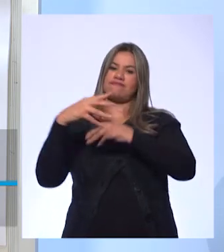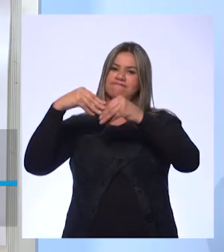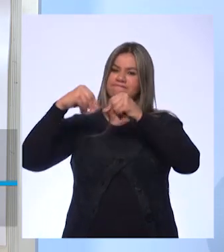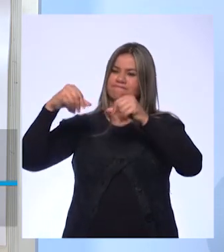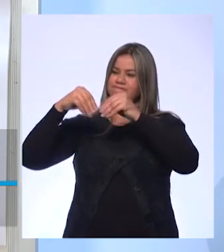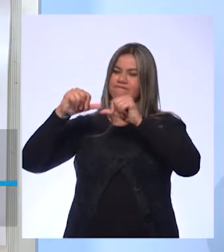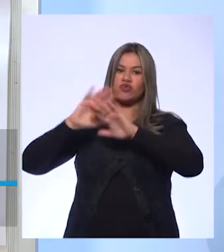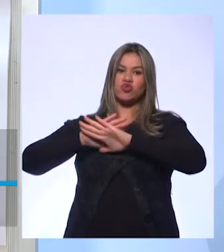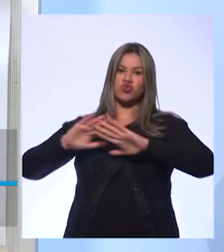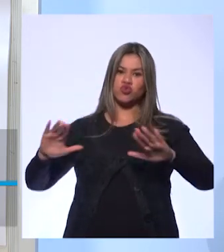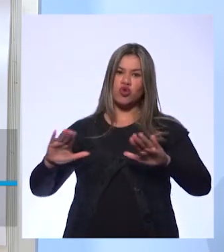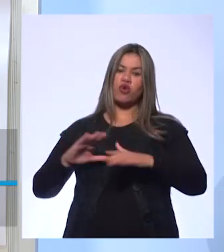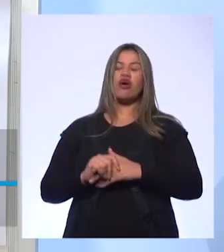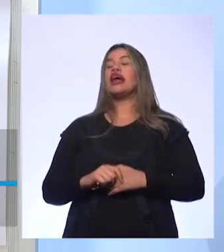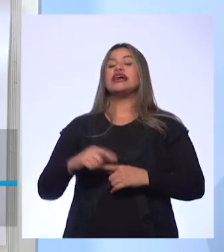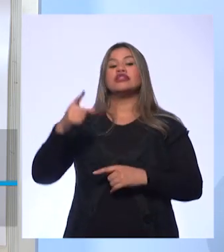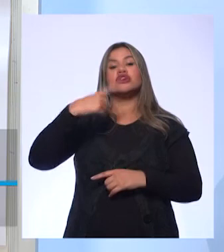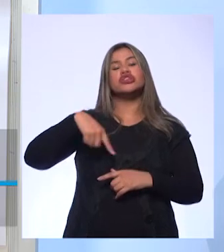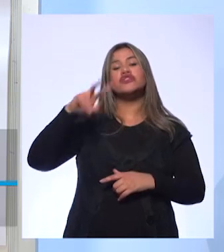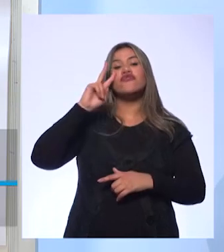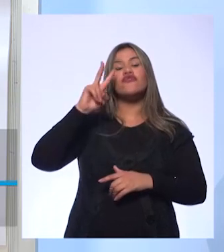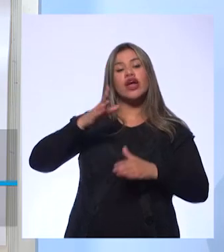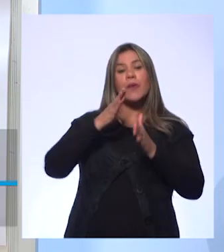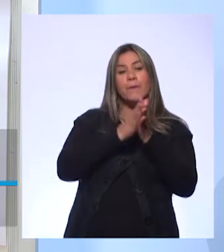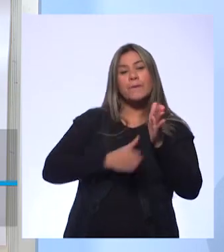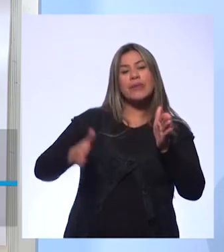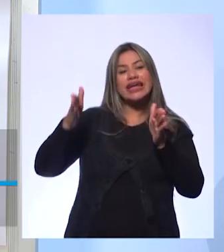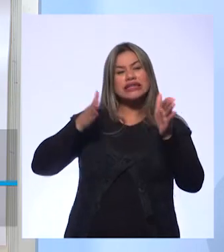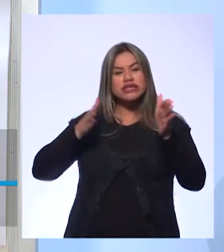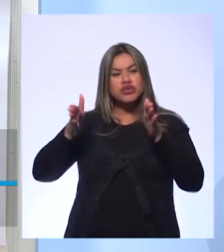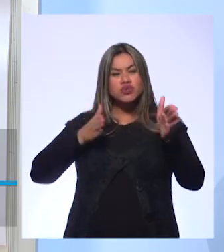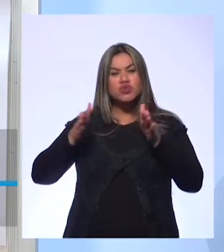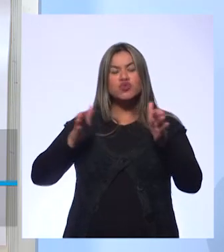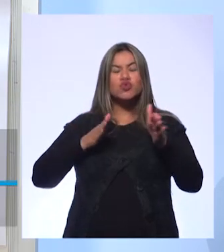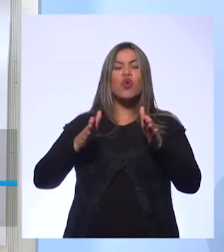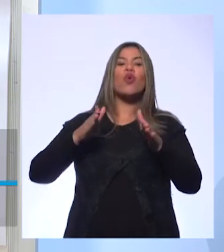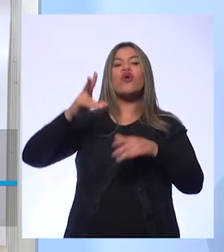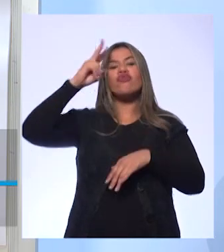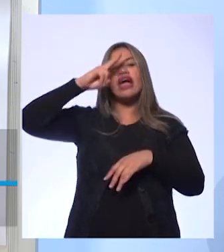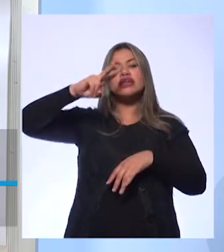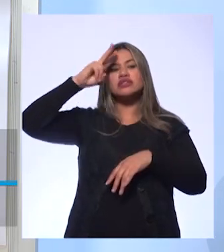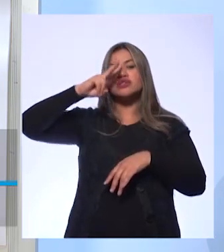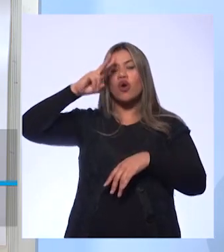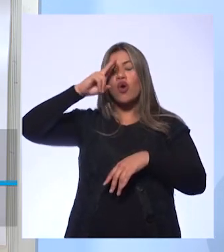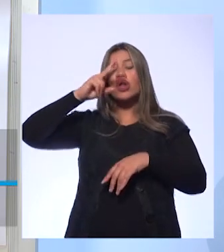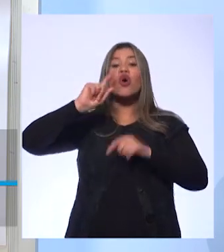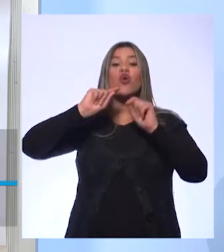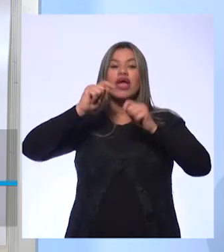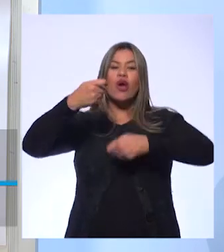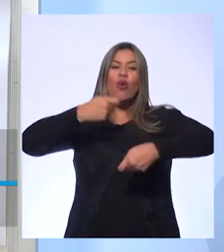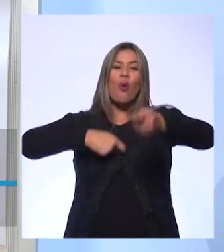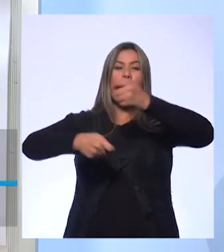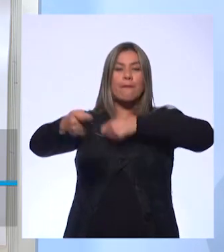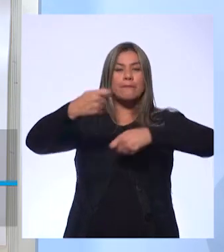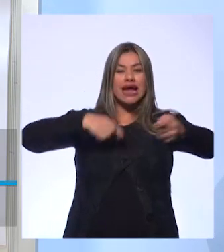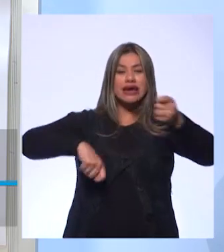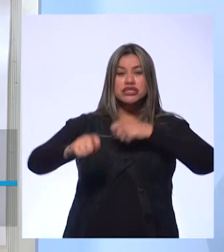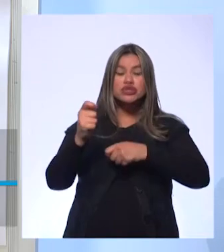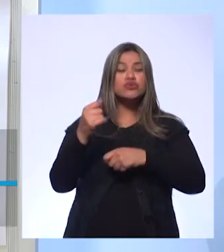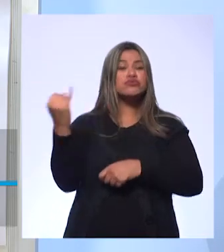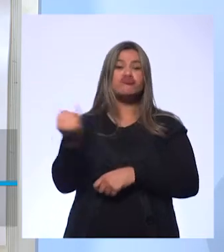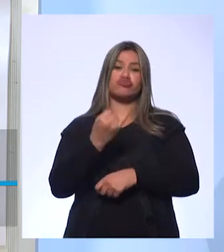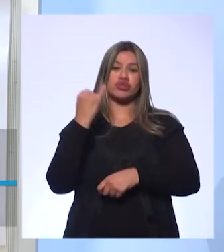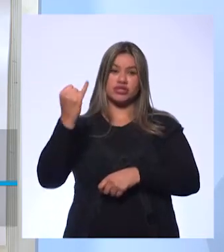período da história estudando um período da história onde o comércio ele é extremamente importante possa a gente começa a olhar